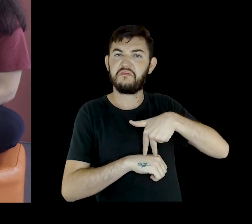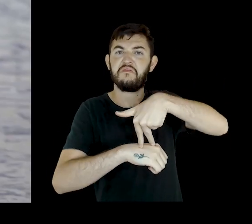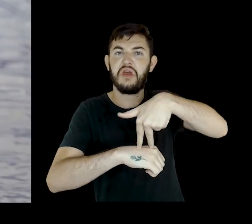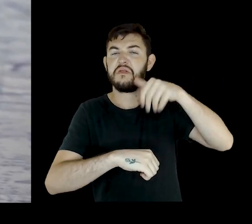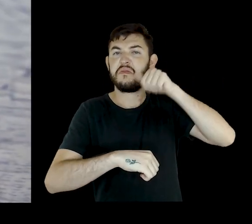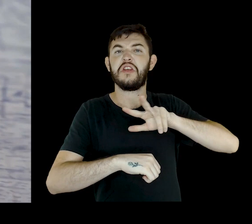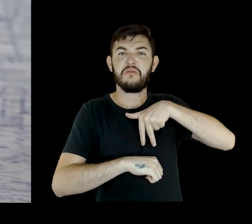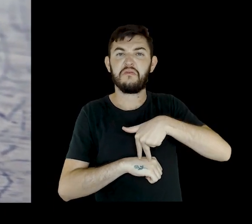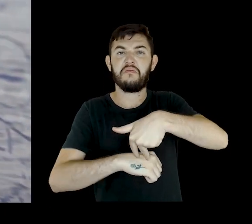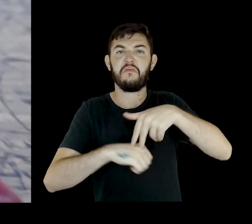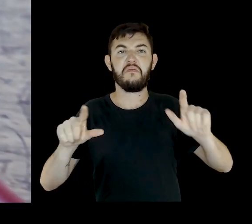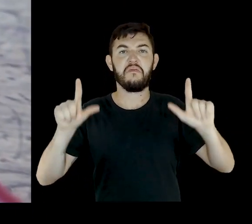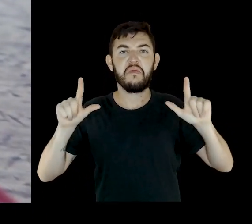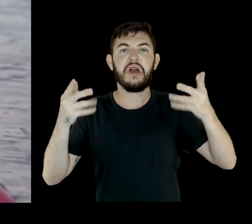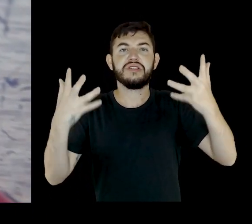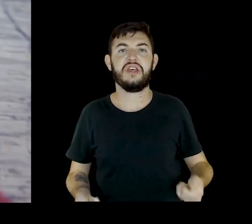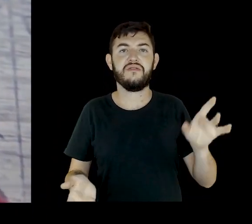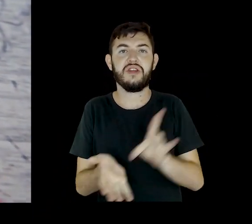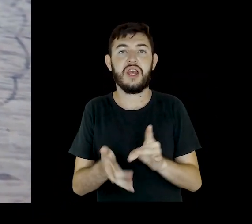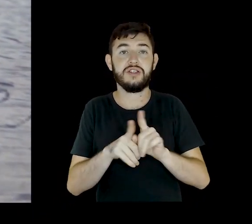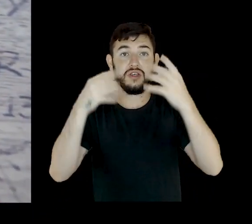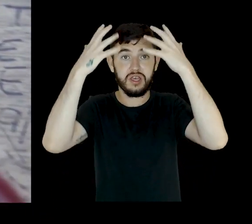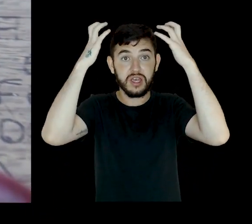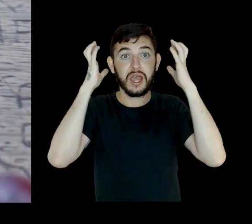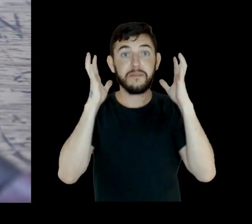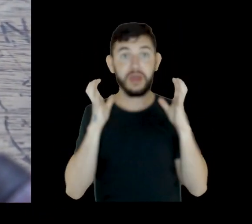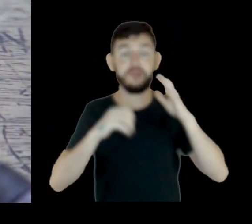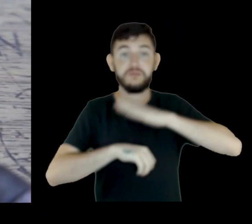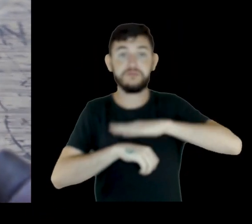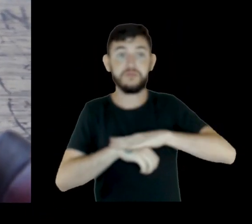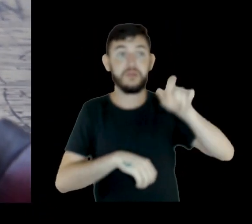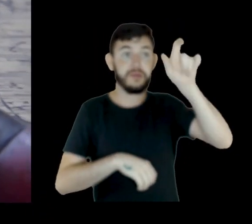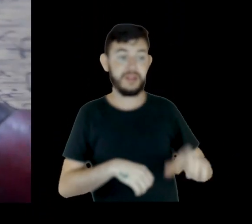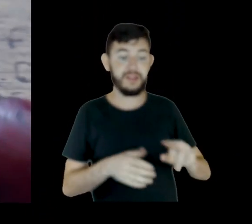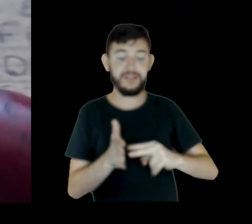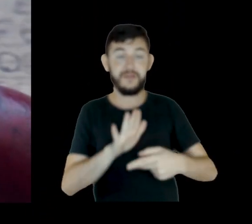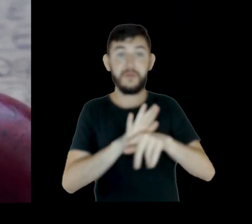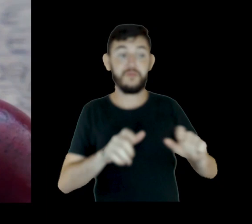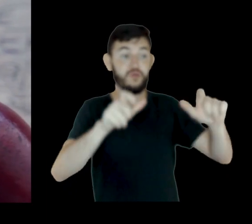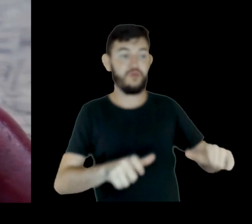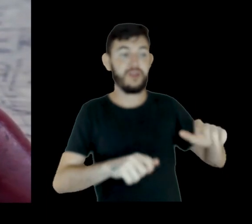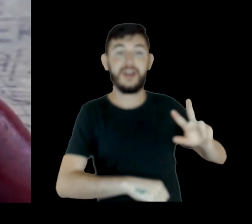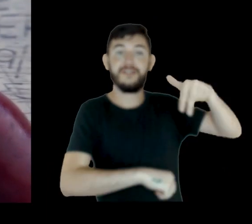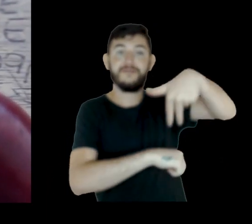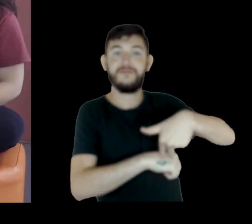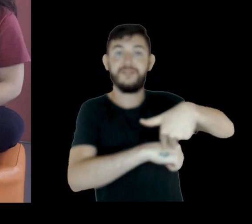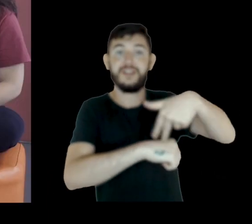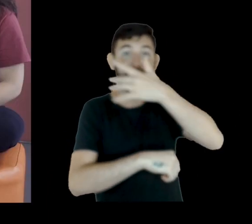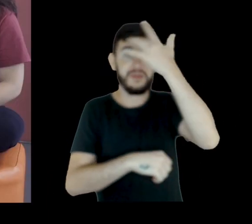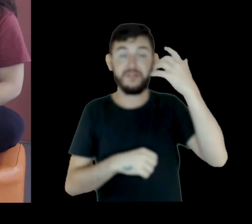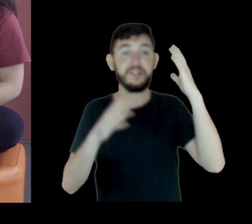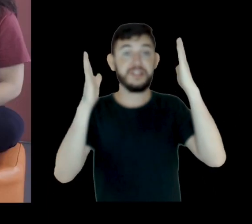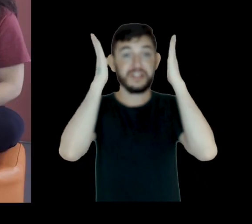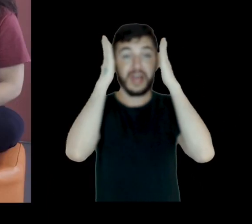assumir, assumir seu próprio cabelo, né? Suas origens. Muitas não sabem nem como é o